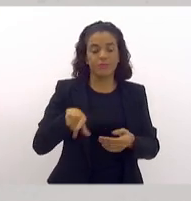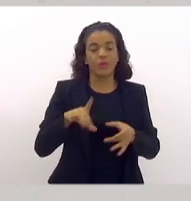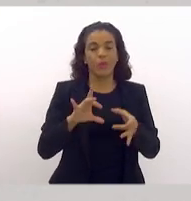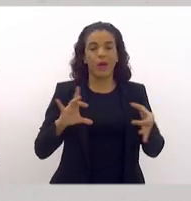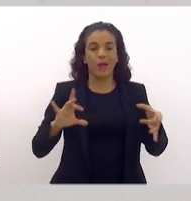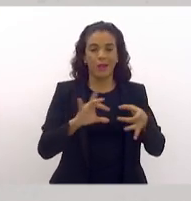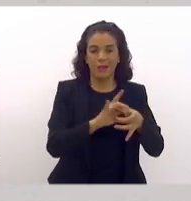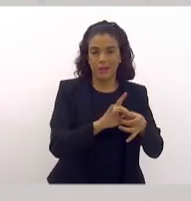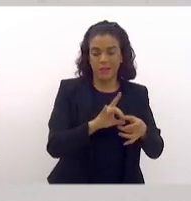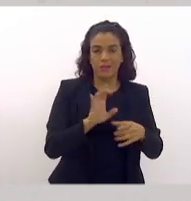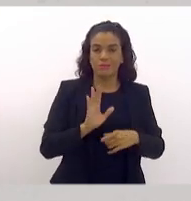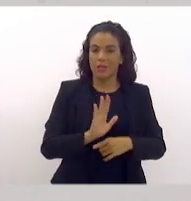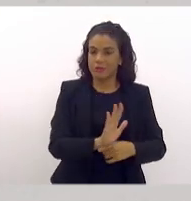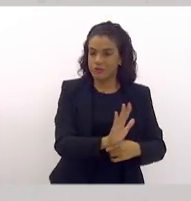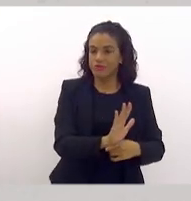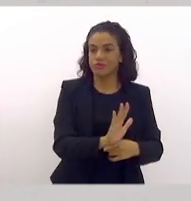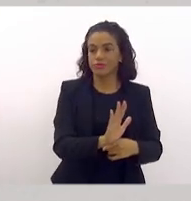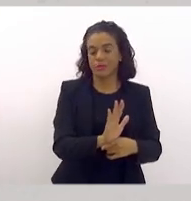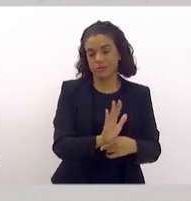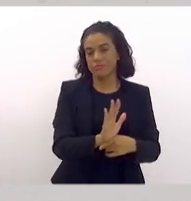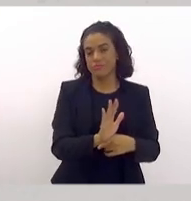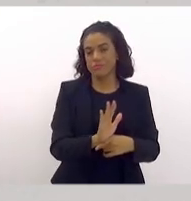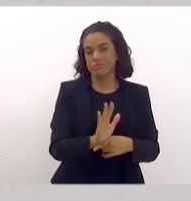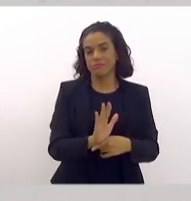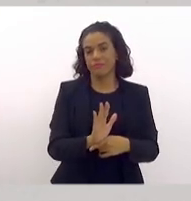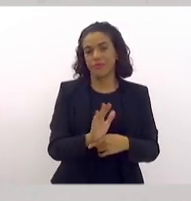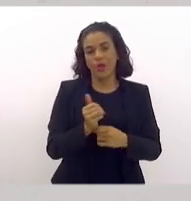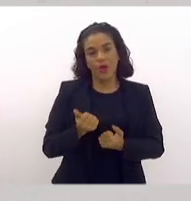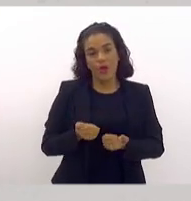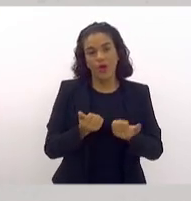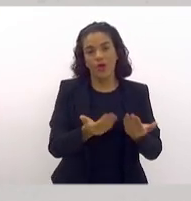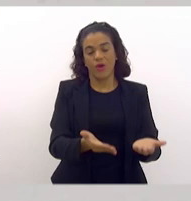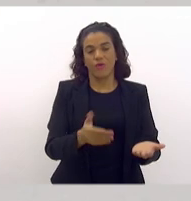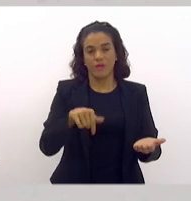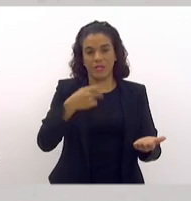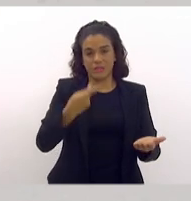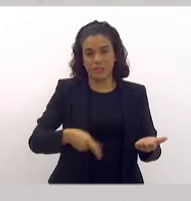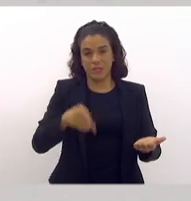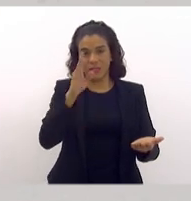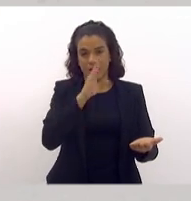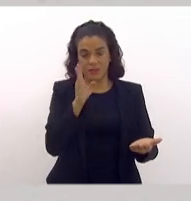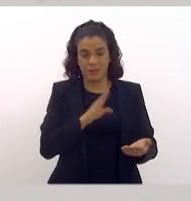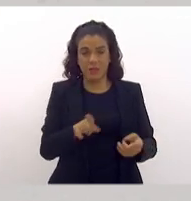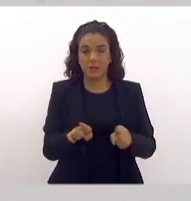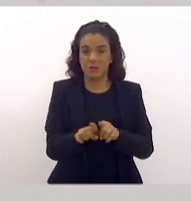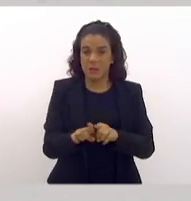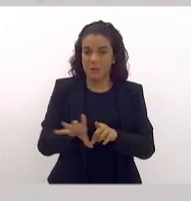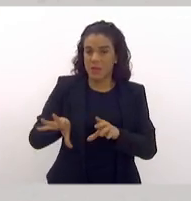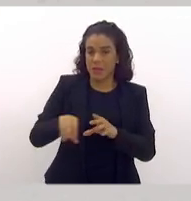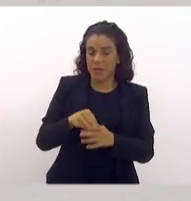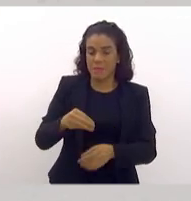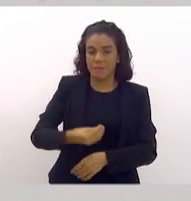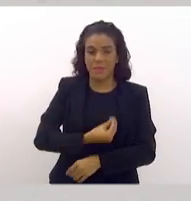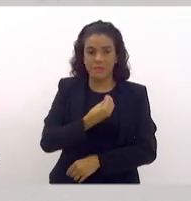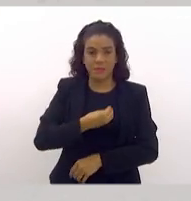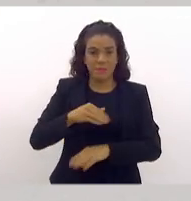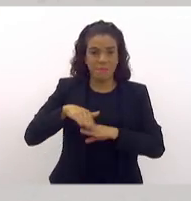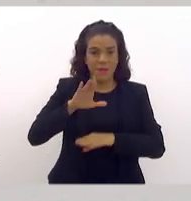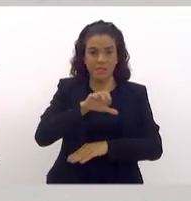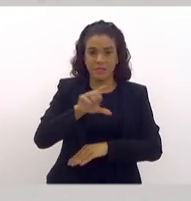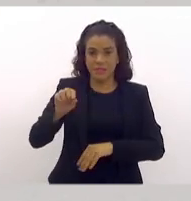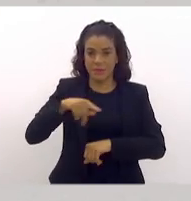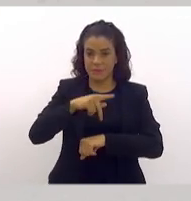canal de ajuda, que a gente também oferece aqui no Brasil, que também está presente em mais de 100 países. Esse